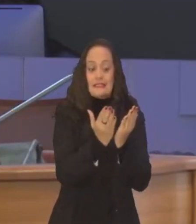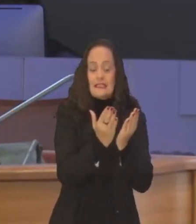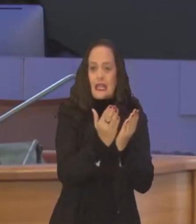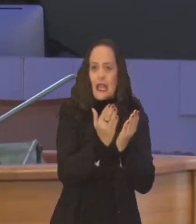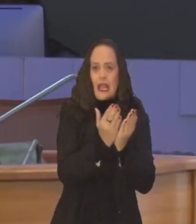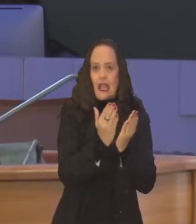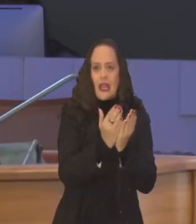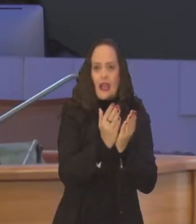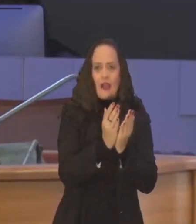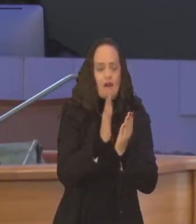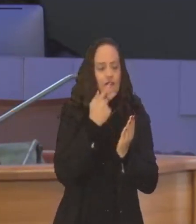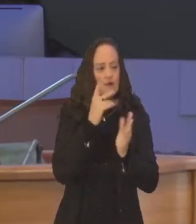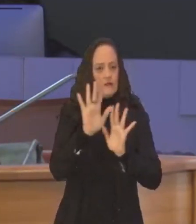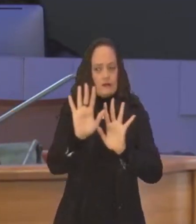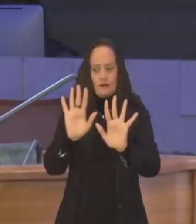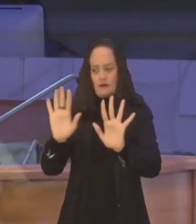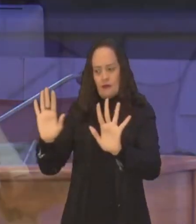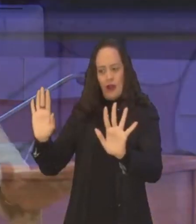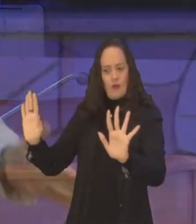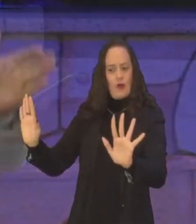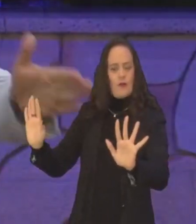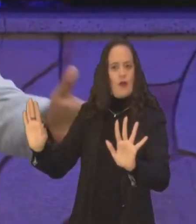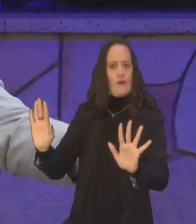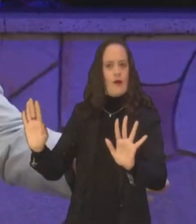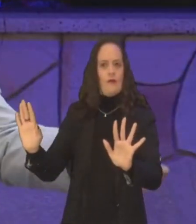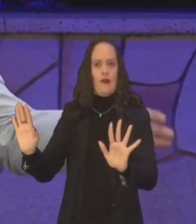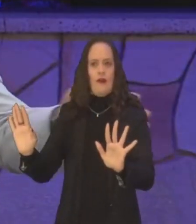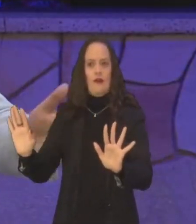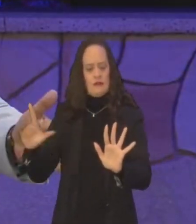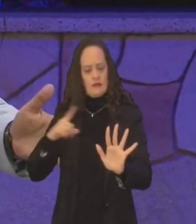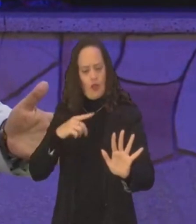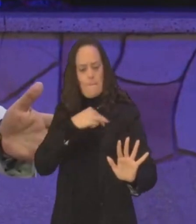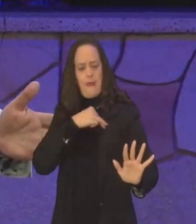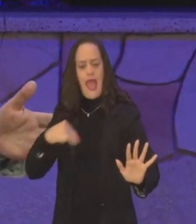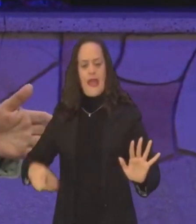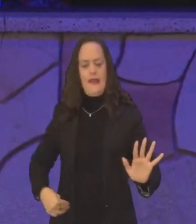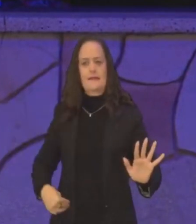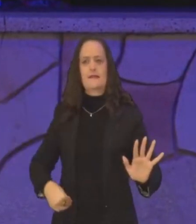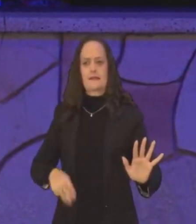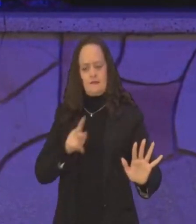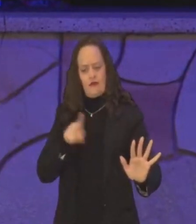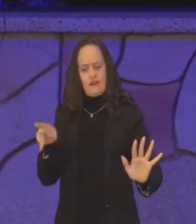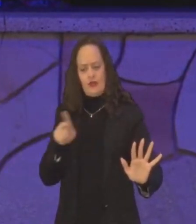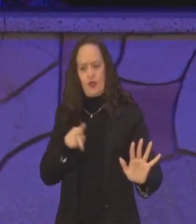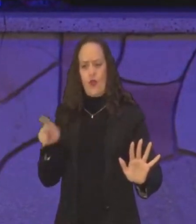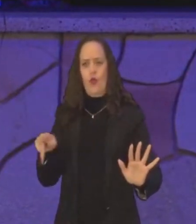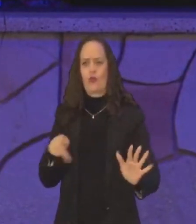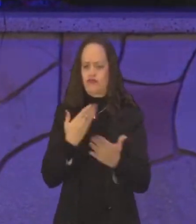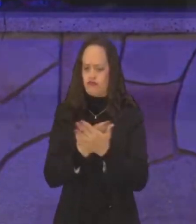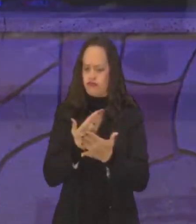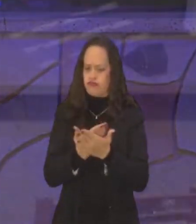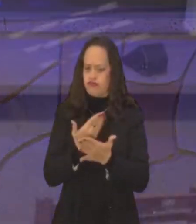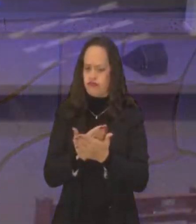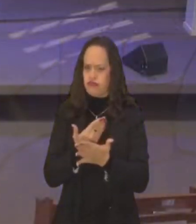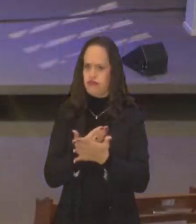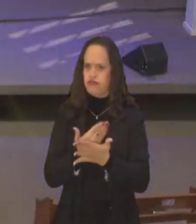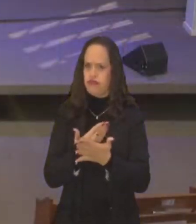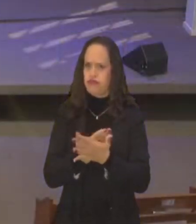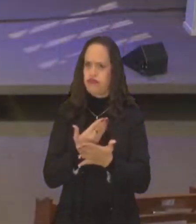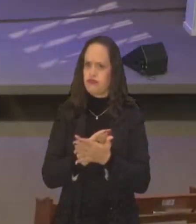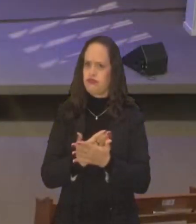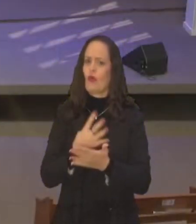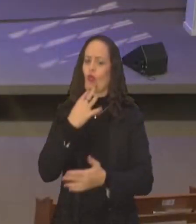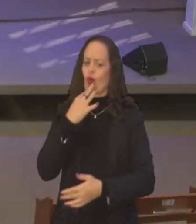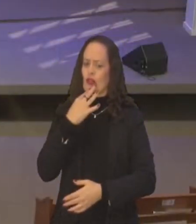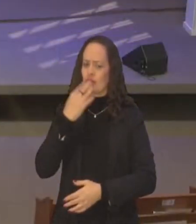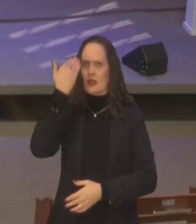mestres, e não eram qualquer pessoas, eram mestres. Eram pessoas que estudavam, eram pessoas que tinham conhecimento